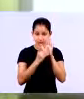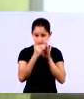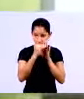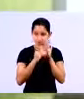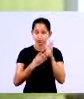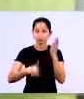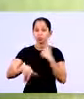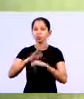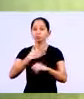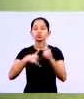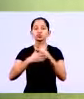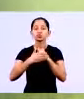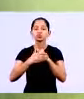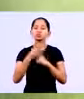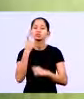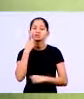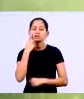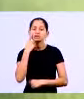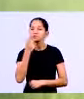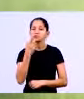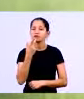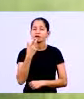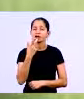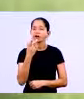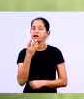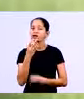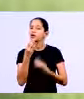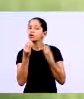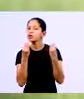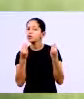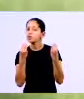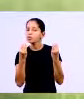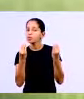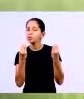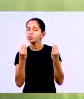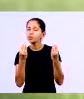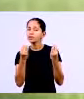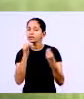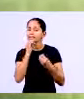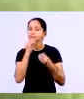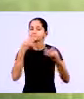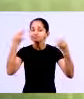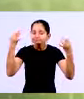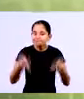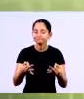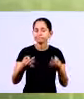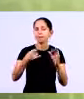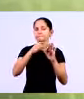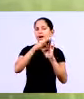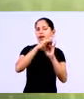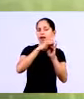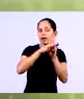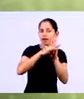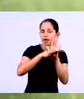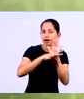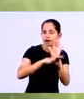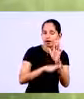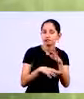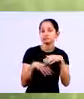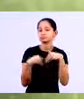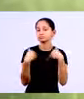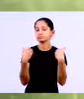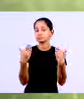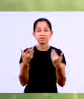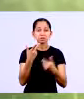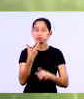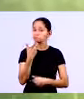palavras com hífen, o decreto não cita todas as nossas palavras existentes na nossa língua. Então, como o decreto